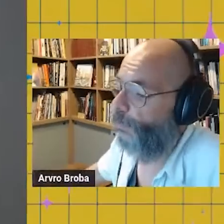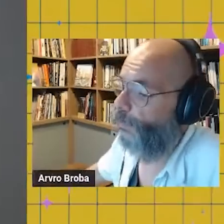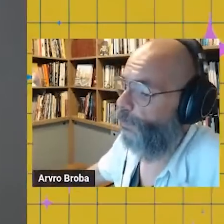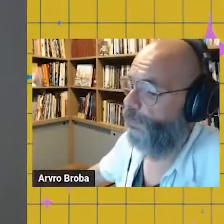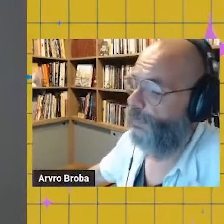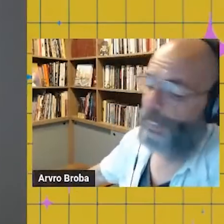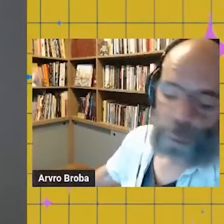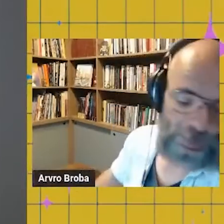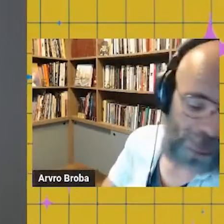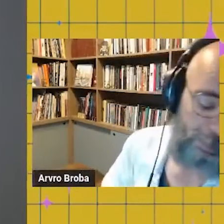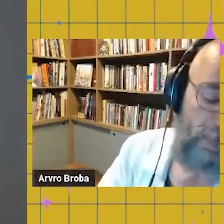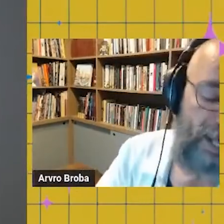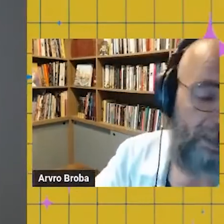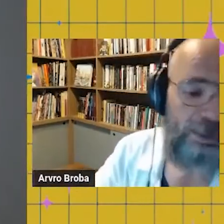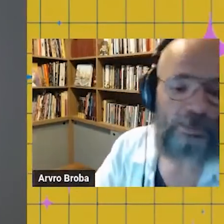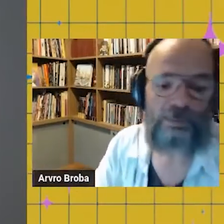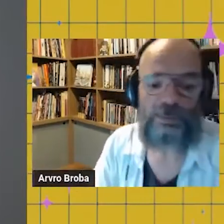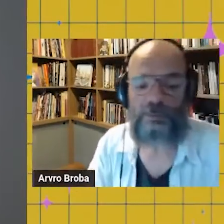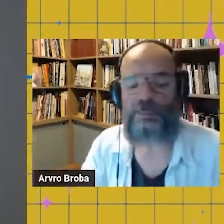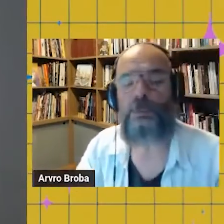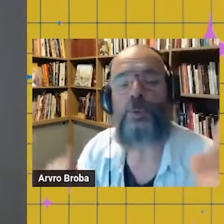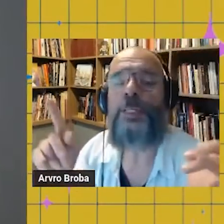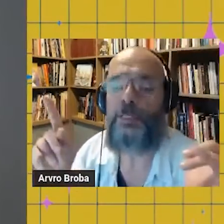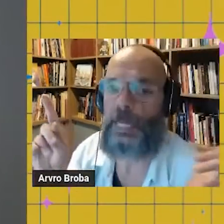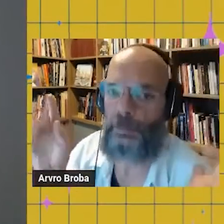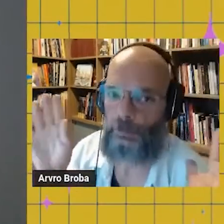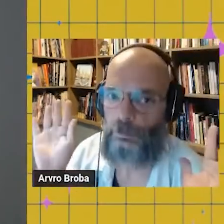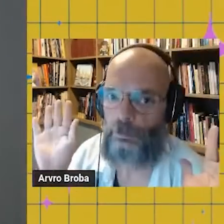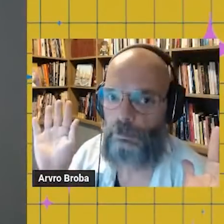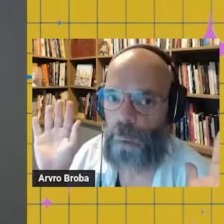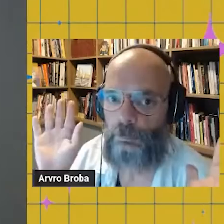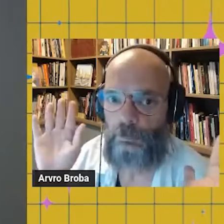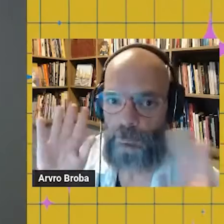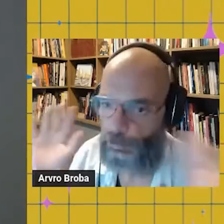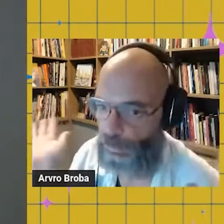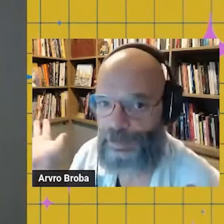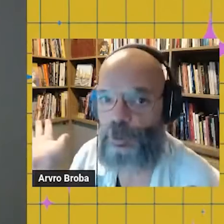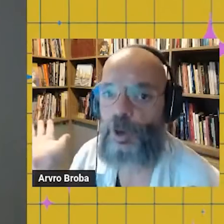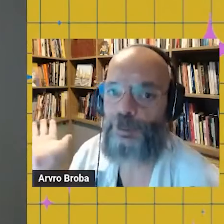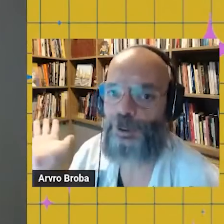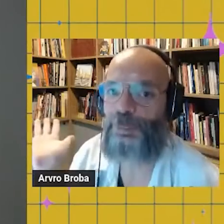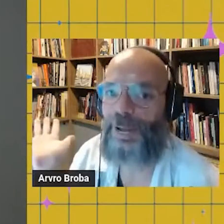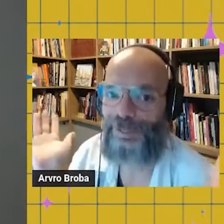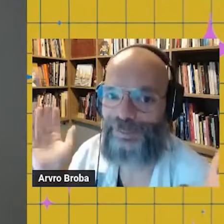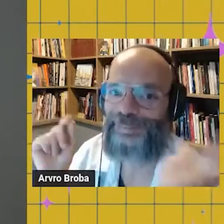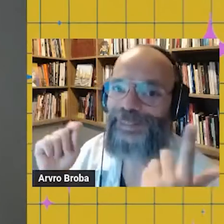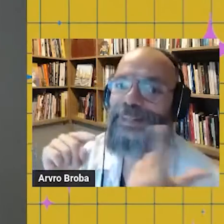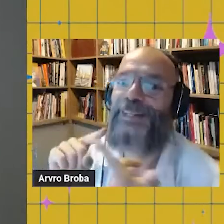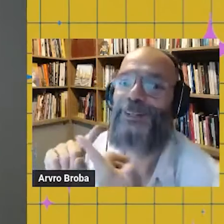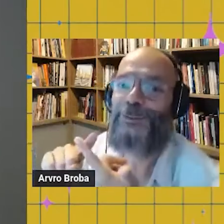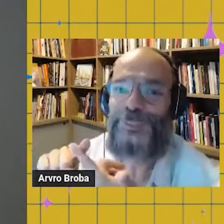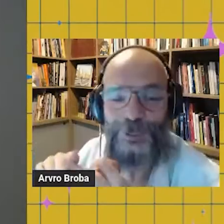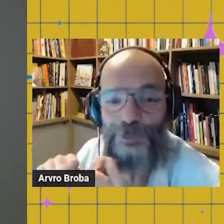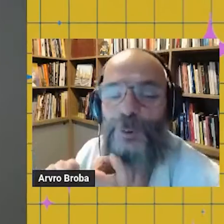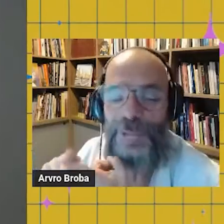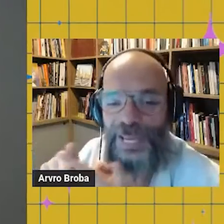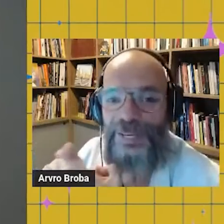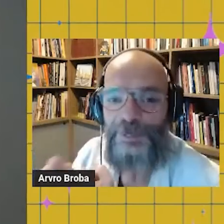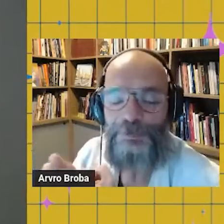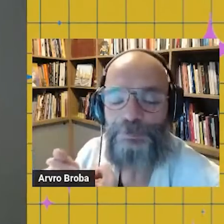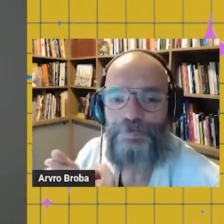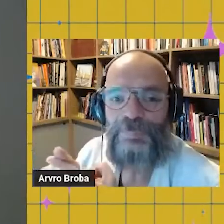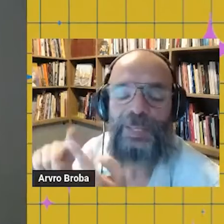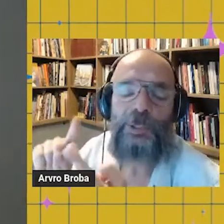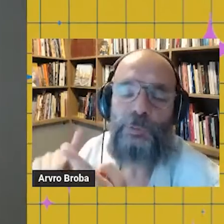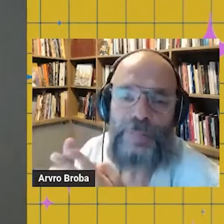acompanhando isso aí no noticiário cara são dois tá que eles adoram chamar o Silvio